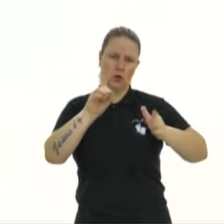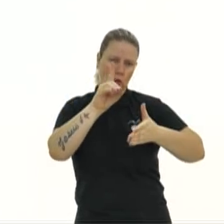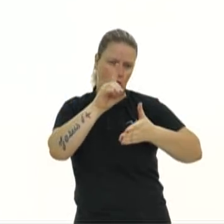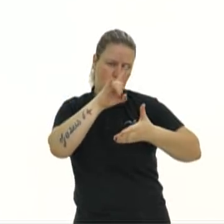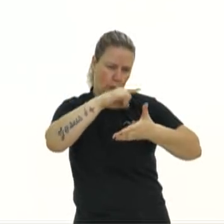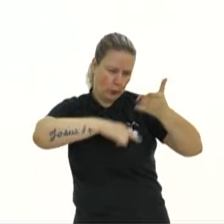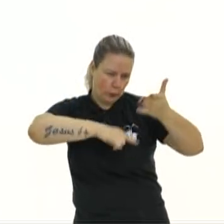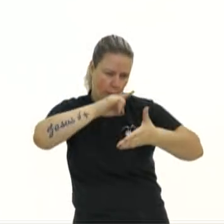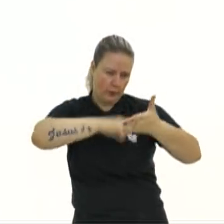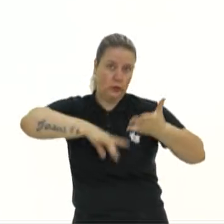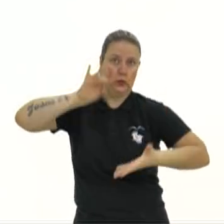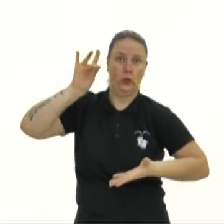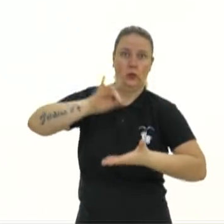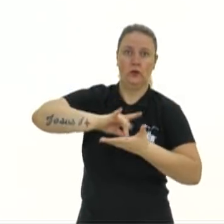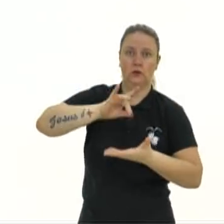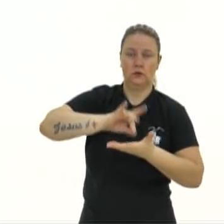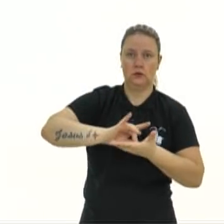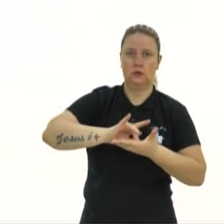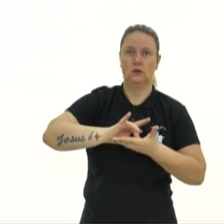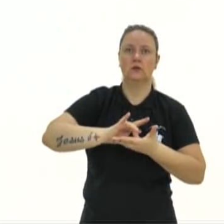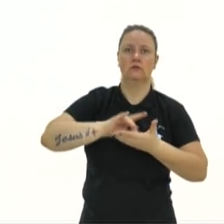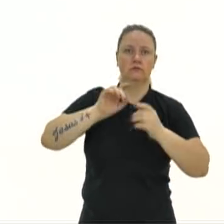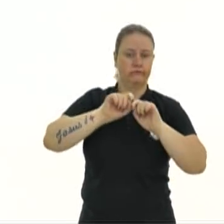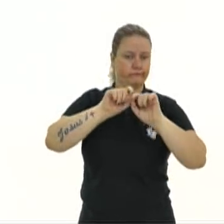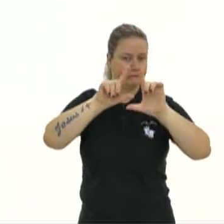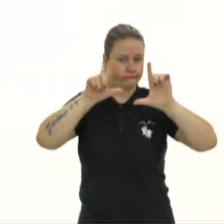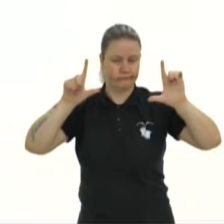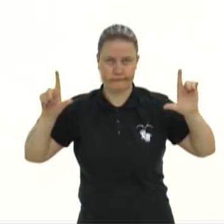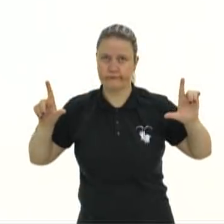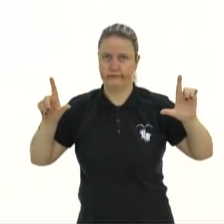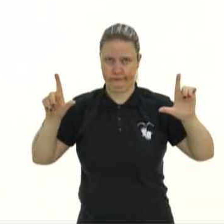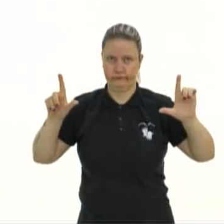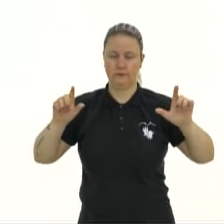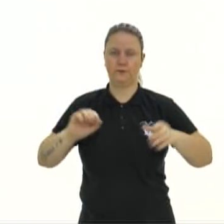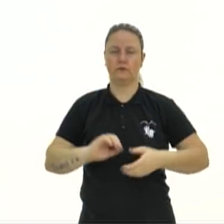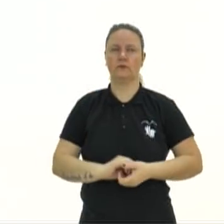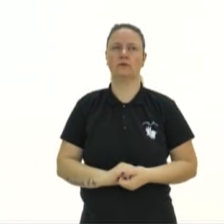seja transparente quanto a seu processo de apuração.